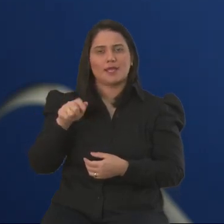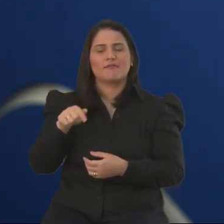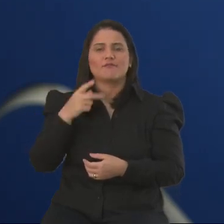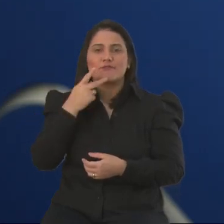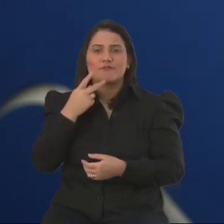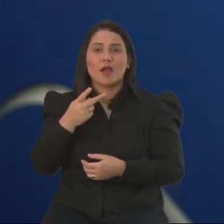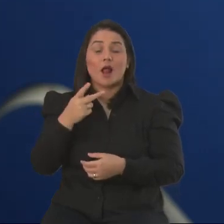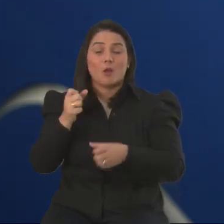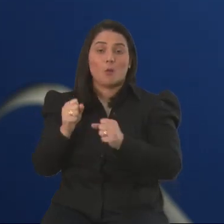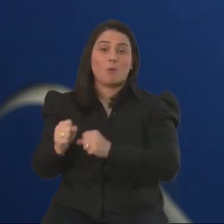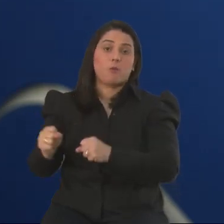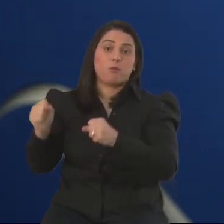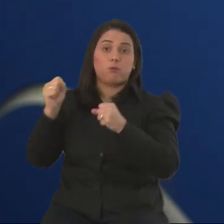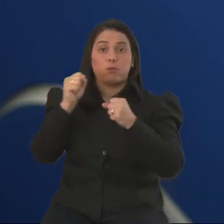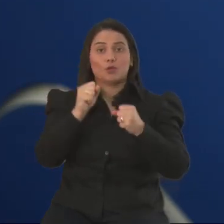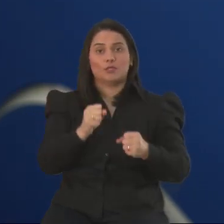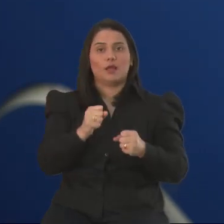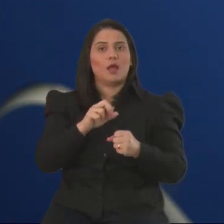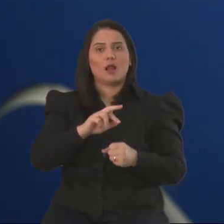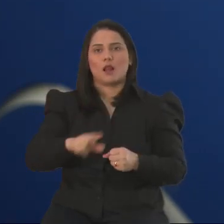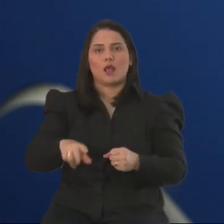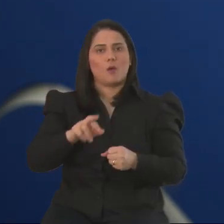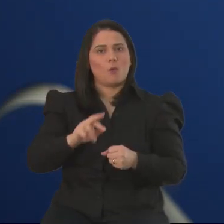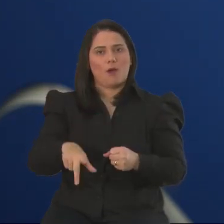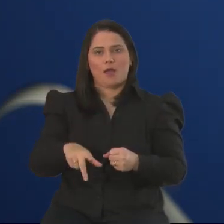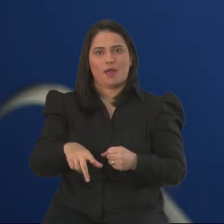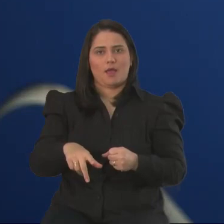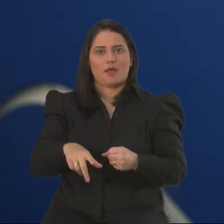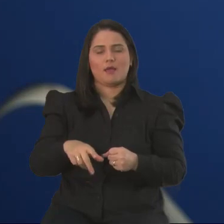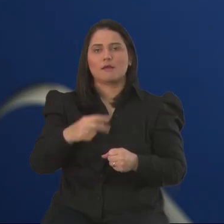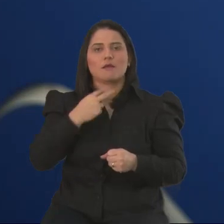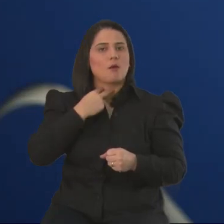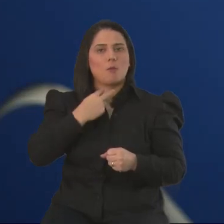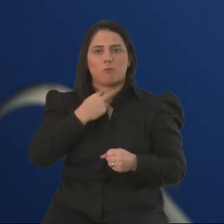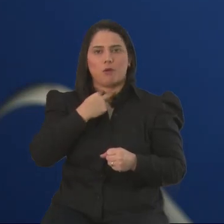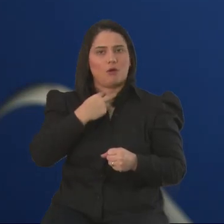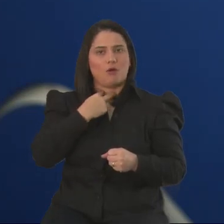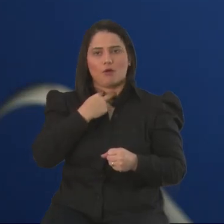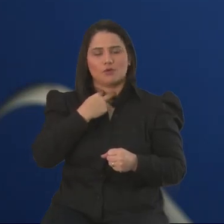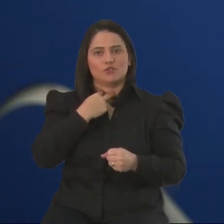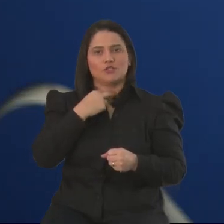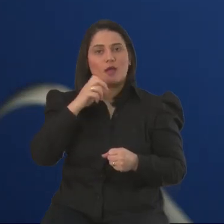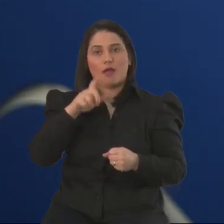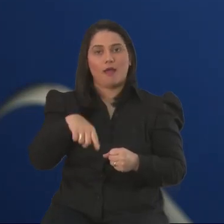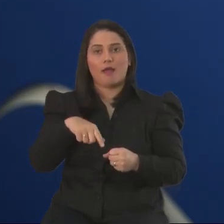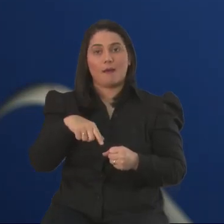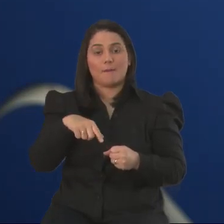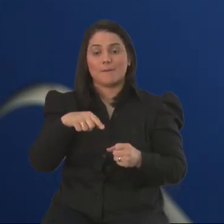o poder, ele não é e ele não deve ser um atributo